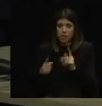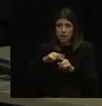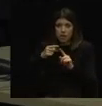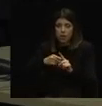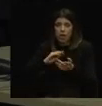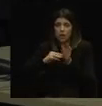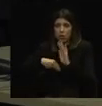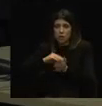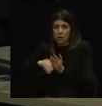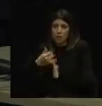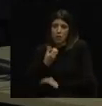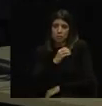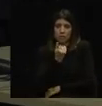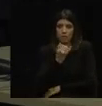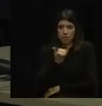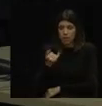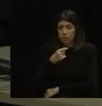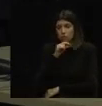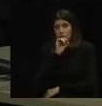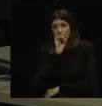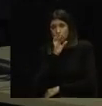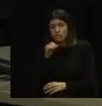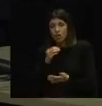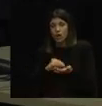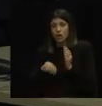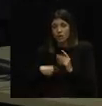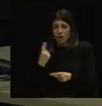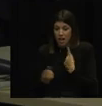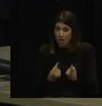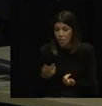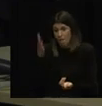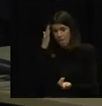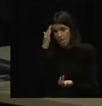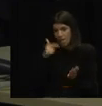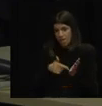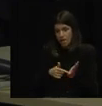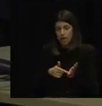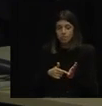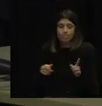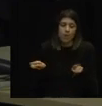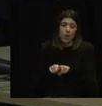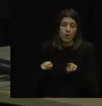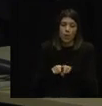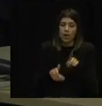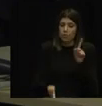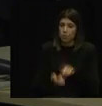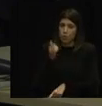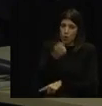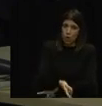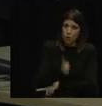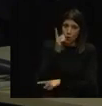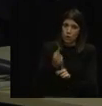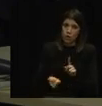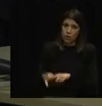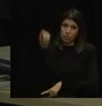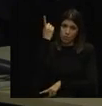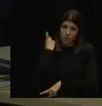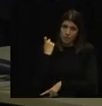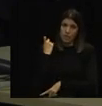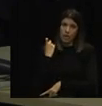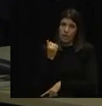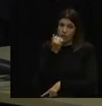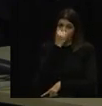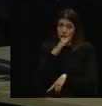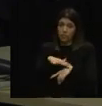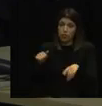para 2022, constatamos que parte das contratações previstas não foram concretizadas no ano anterior pelos constrangimentos